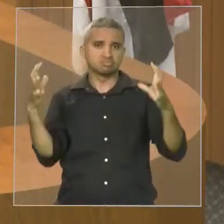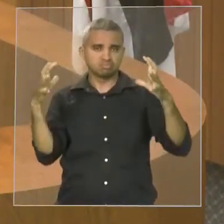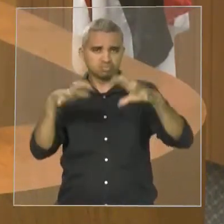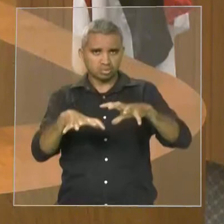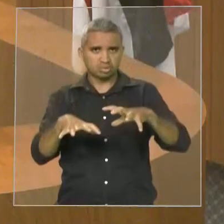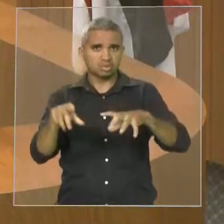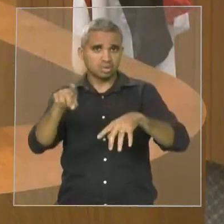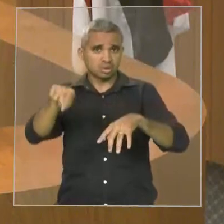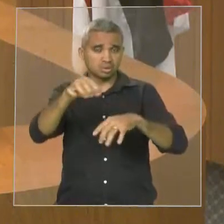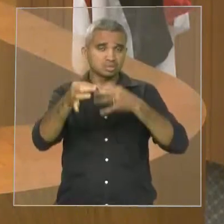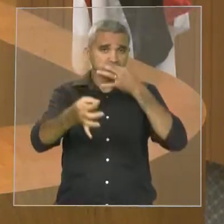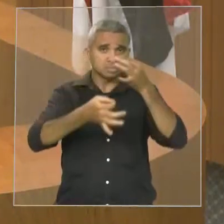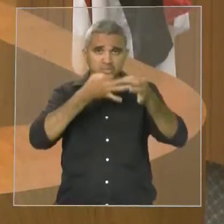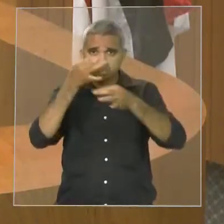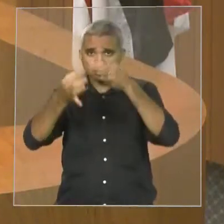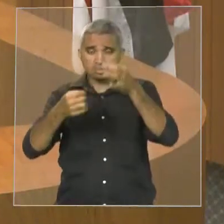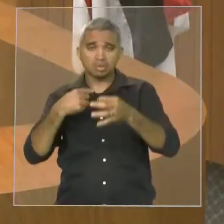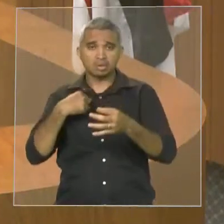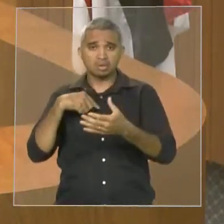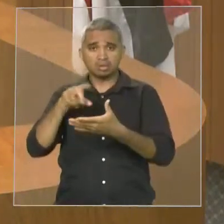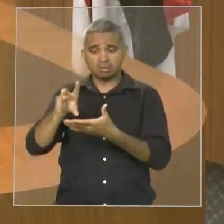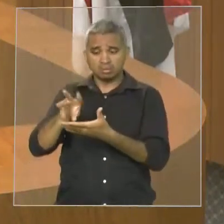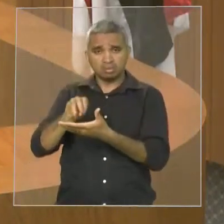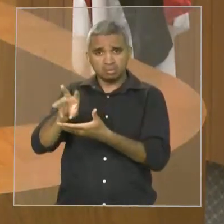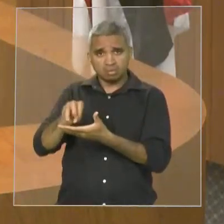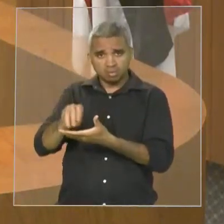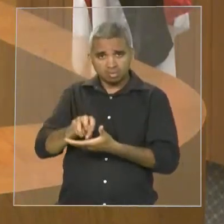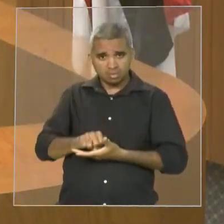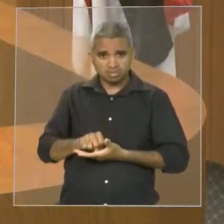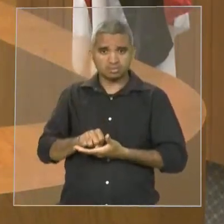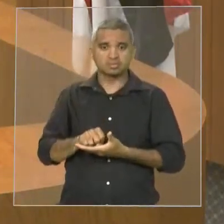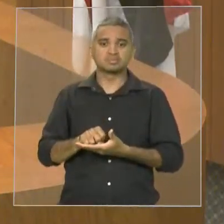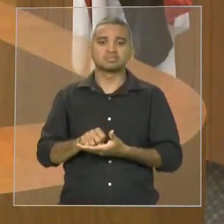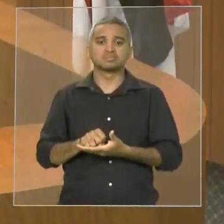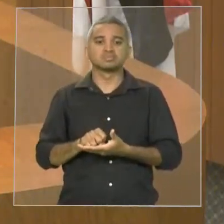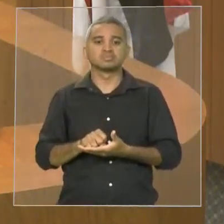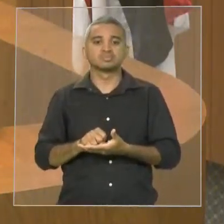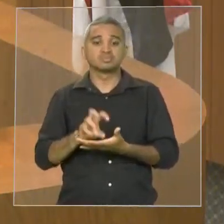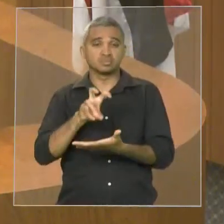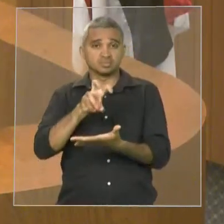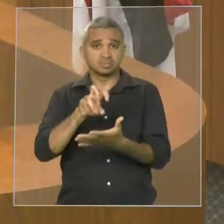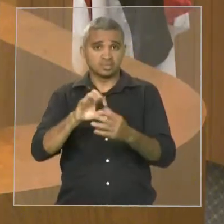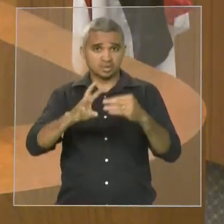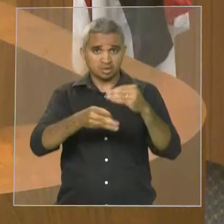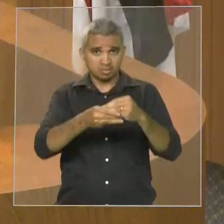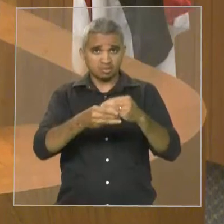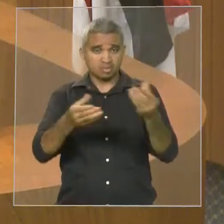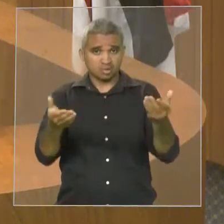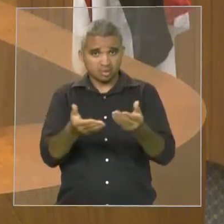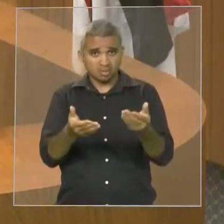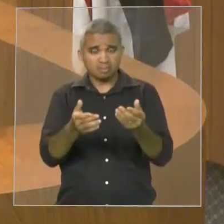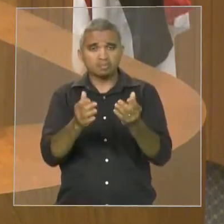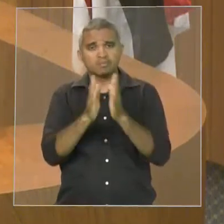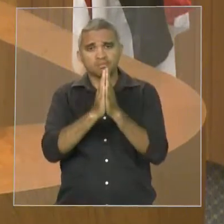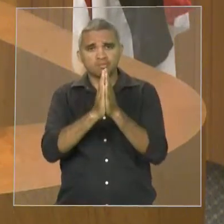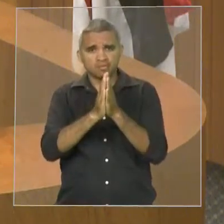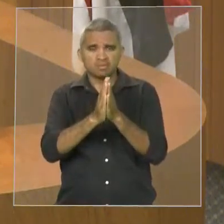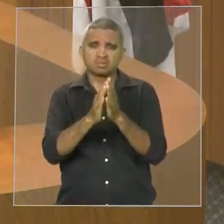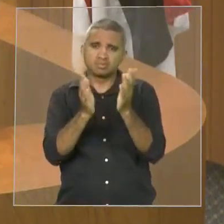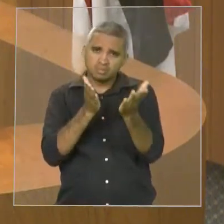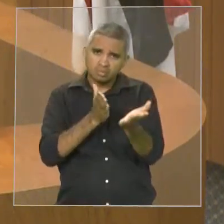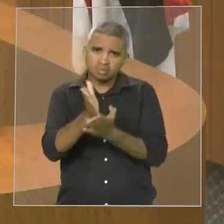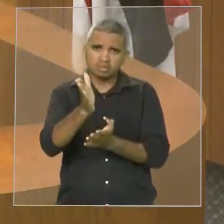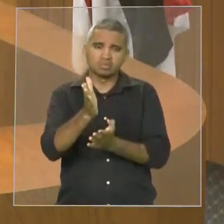pedido e o apelo para que essa emenda, que será votada agora, possa ser aprovada para que, de fato, a gente